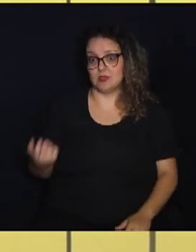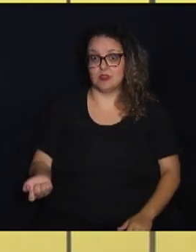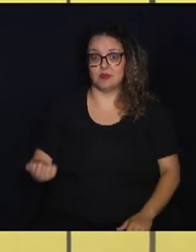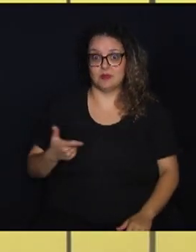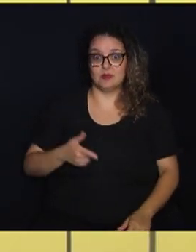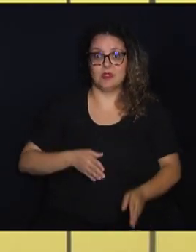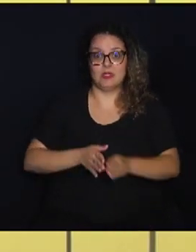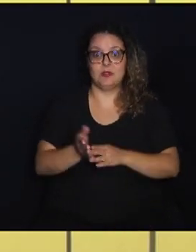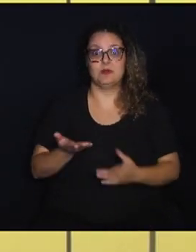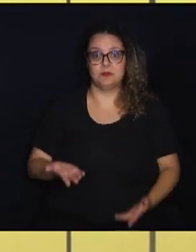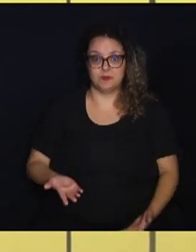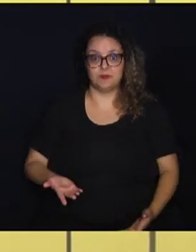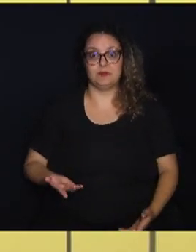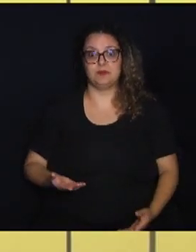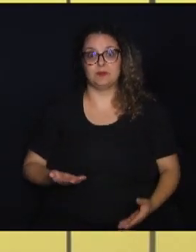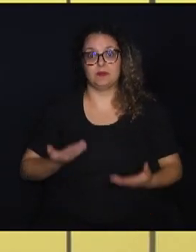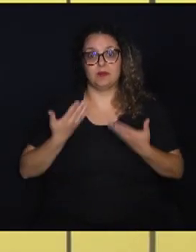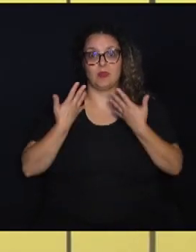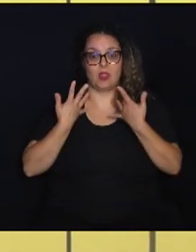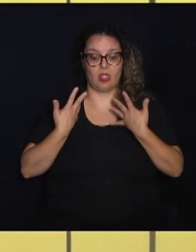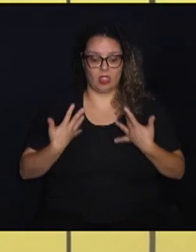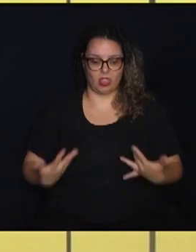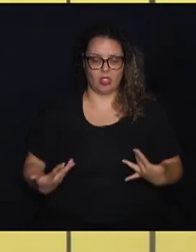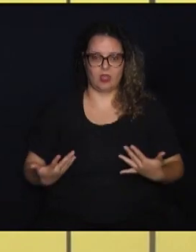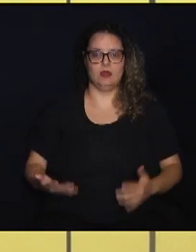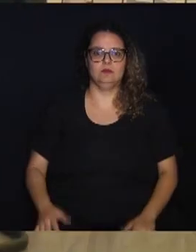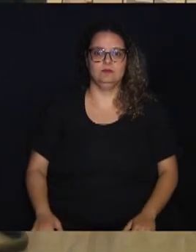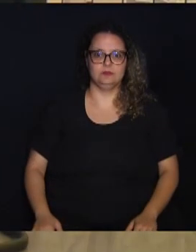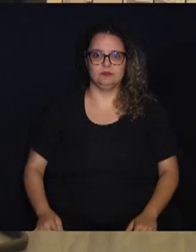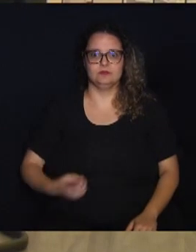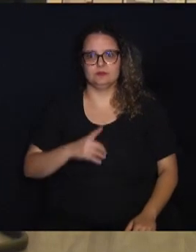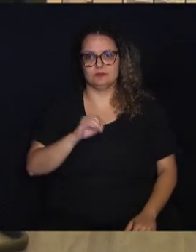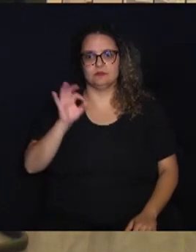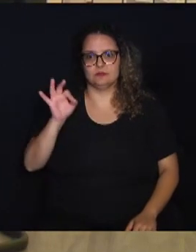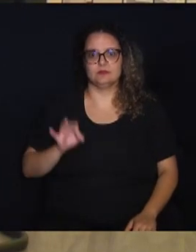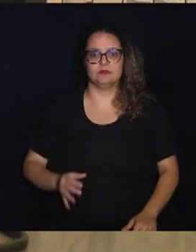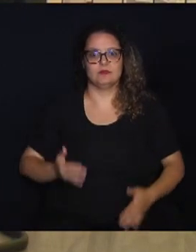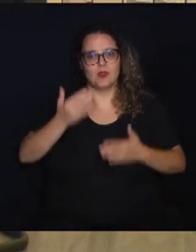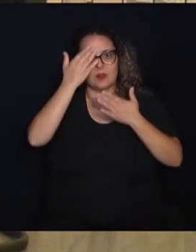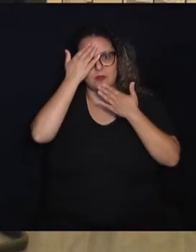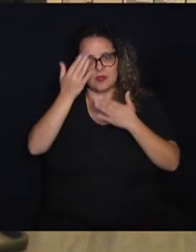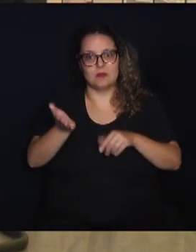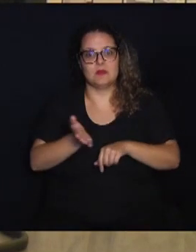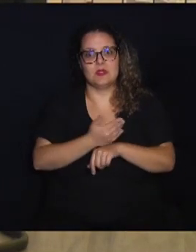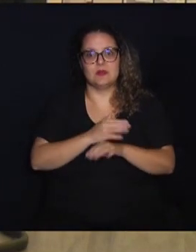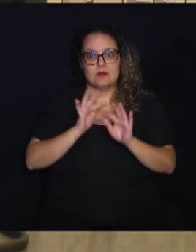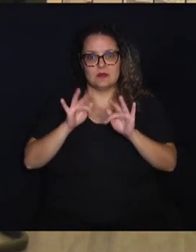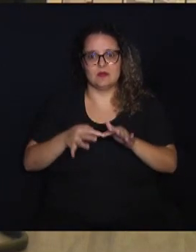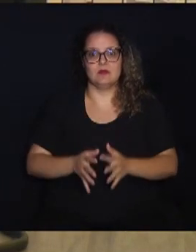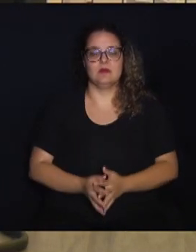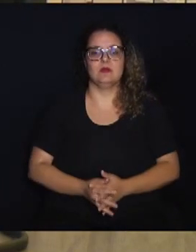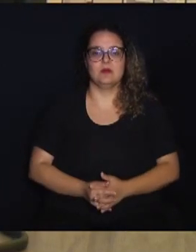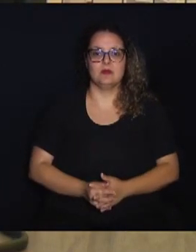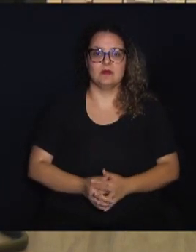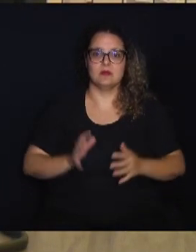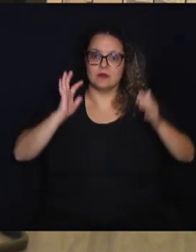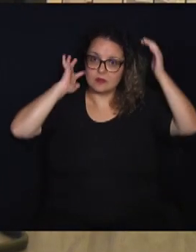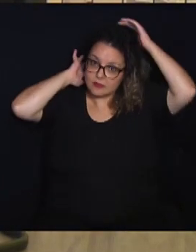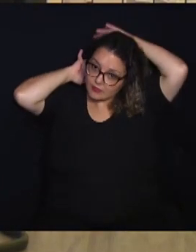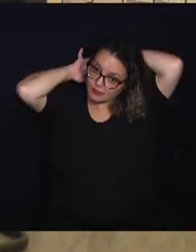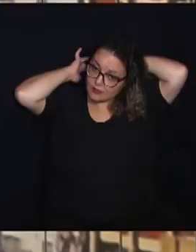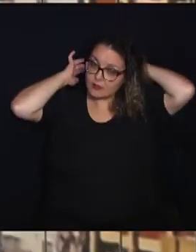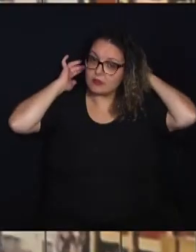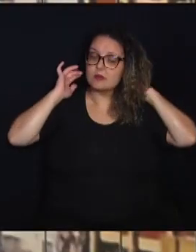tanto que a gente desidrata num calor desse. Tá 100%. certo, então, gente. Muito obrigada. Mas antes de terminar, eu vou dar aqui mais uma notícia, porque